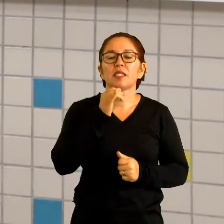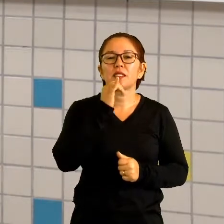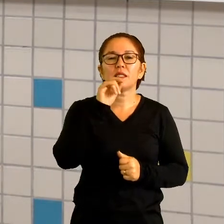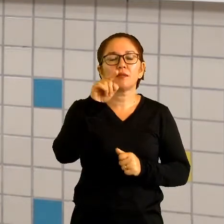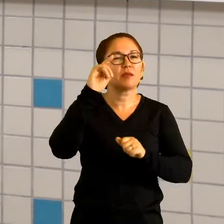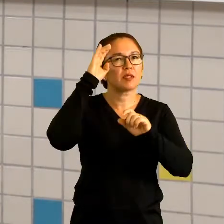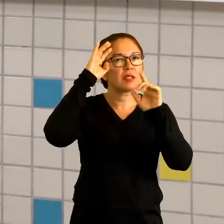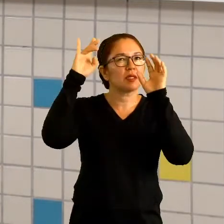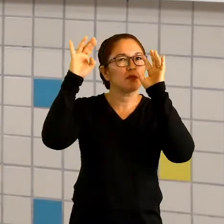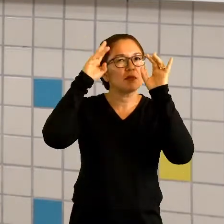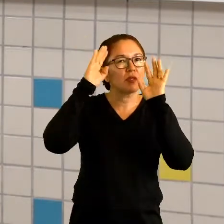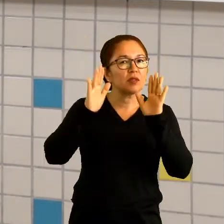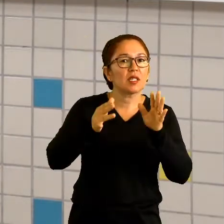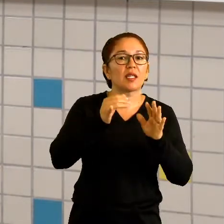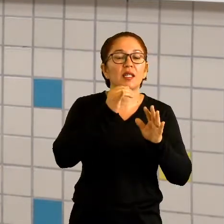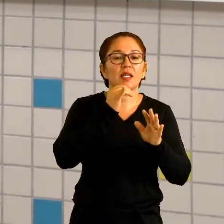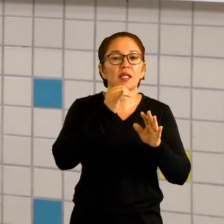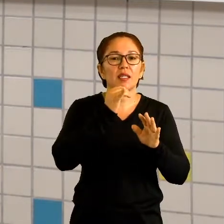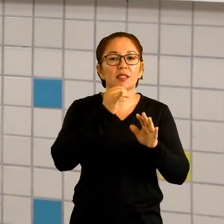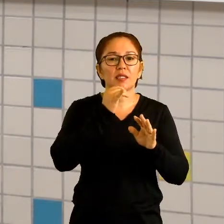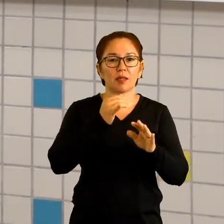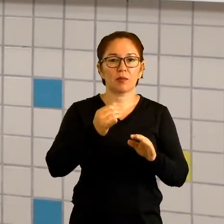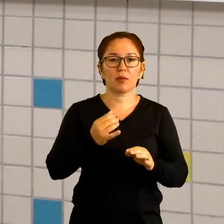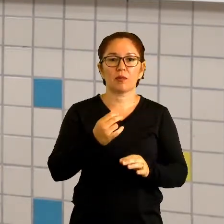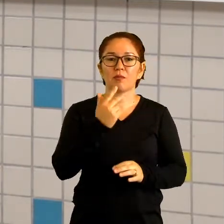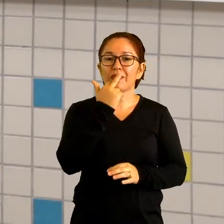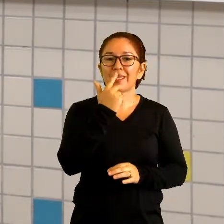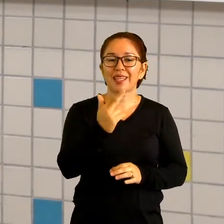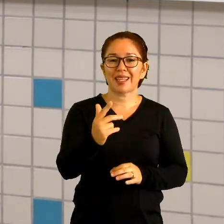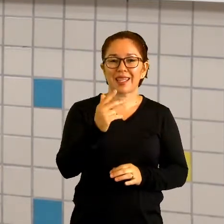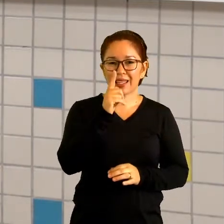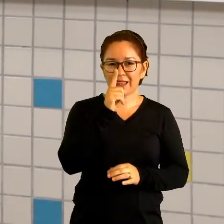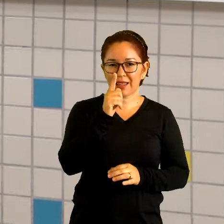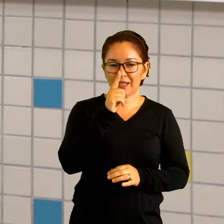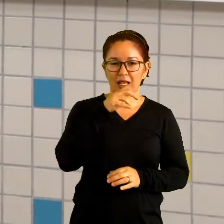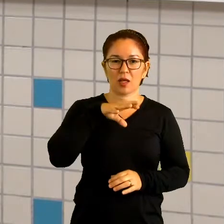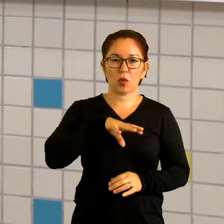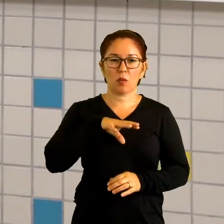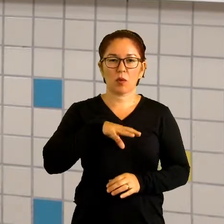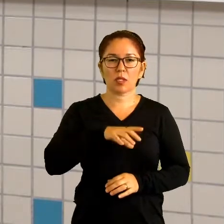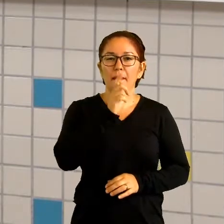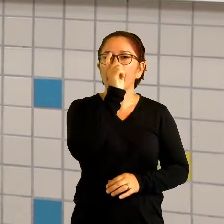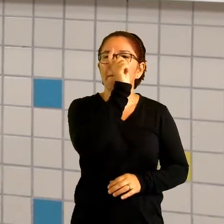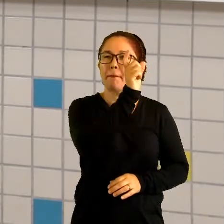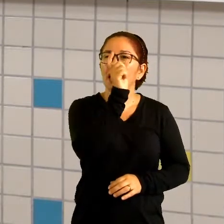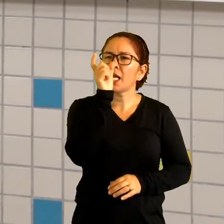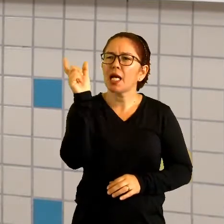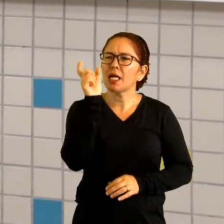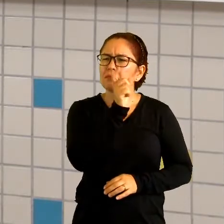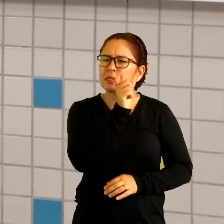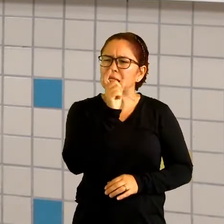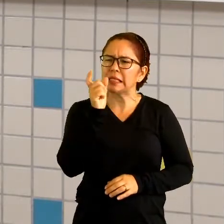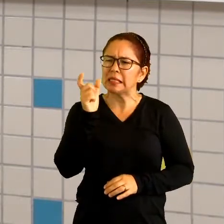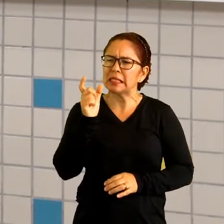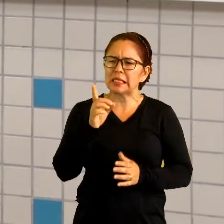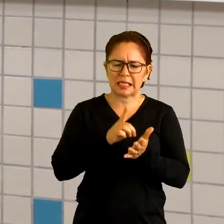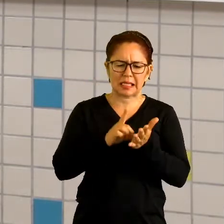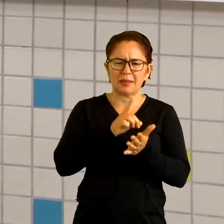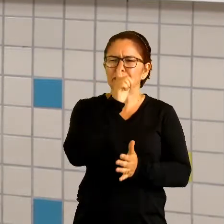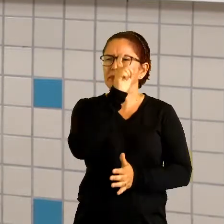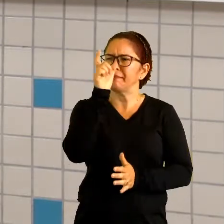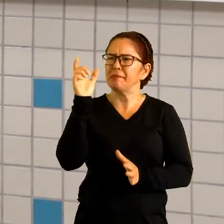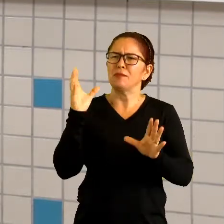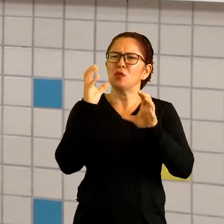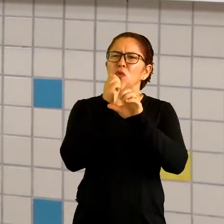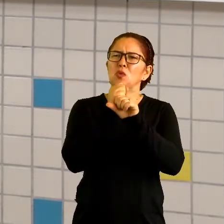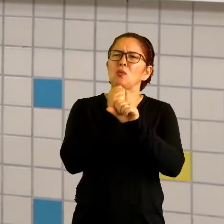palavras existem na nossa língua portuguesa? Você já parou para se questionar sobre isso? Segundo uma matéria que eu li